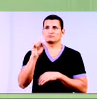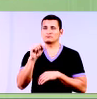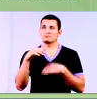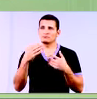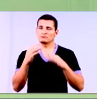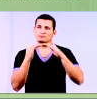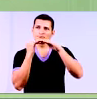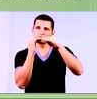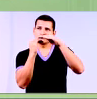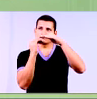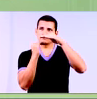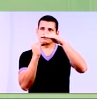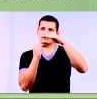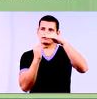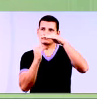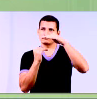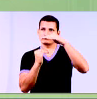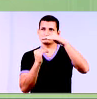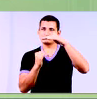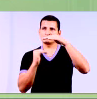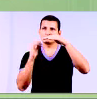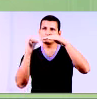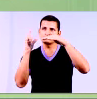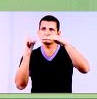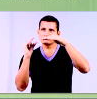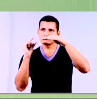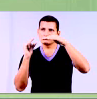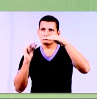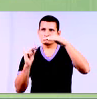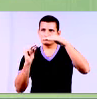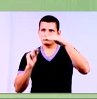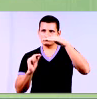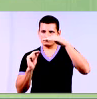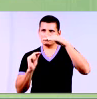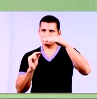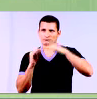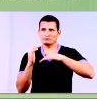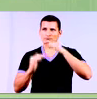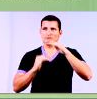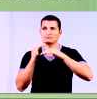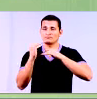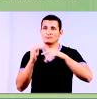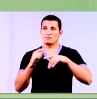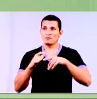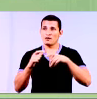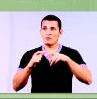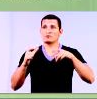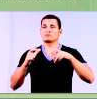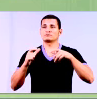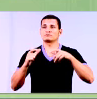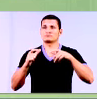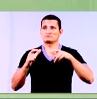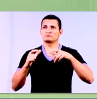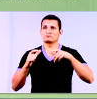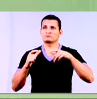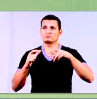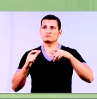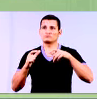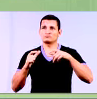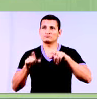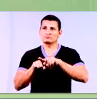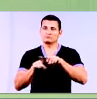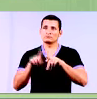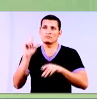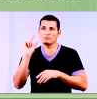acontece? Vai caindo um pouco o desempenho, vai aumentando um pouco o tamanho dela e vai também reduzindo o custo.